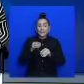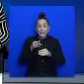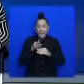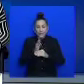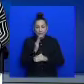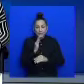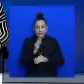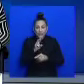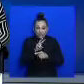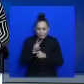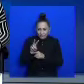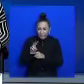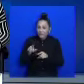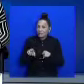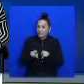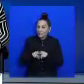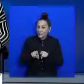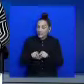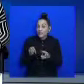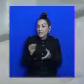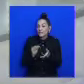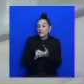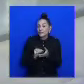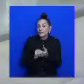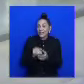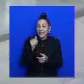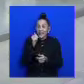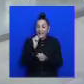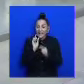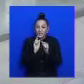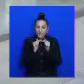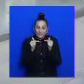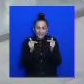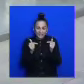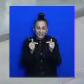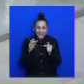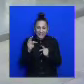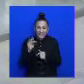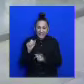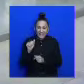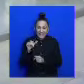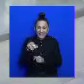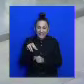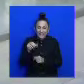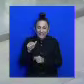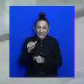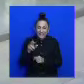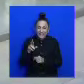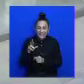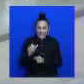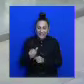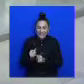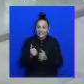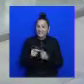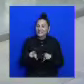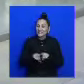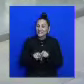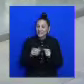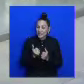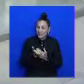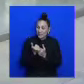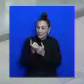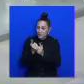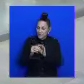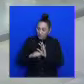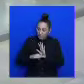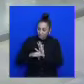validar e fiscalizar também. Só está faltando ela, a nossa garota da sorte, Tainara, que também nos auxiliará nesse